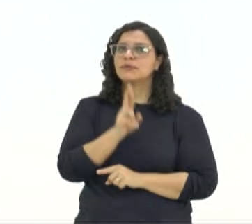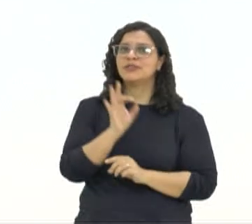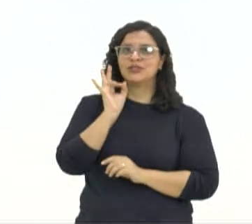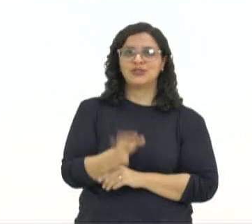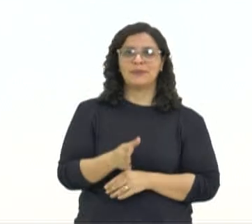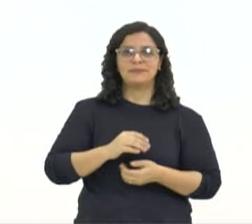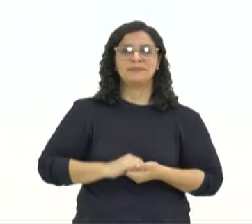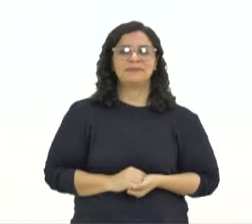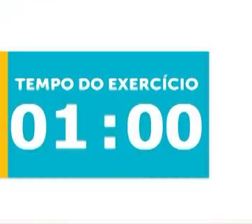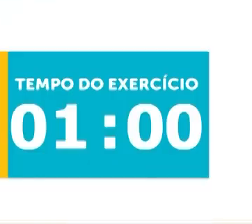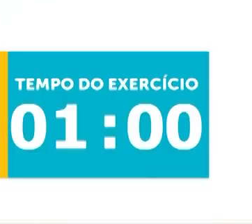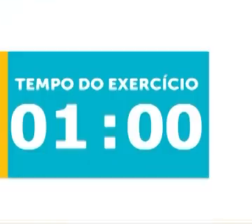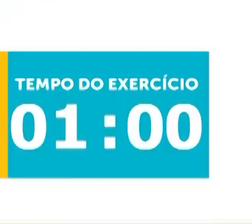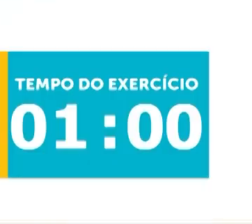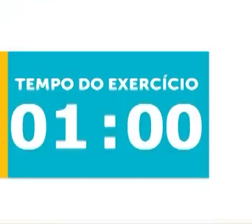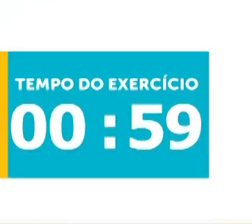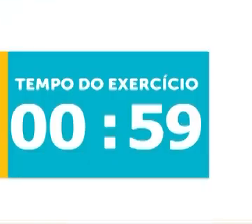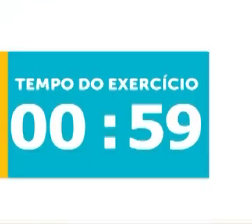a resposta.